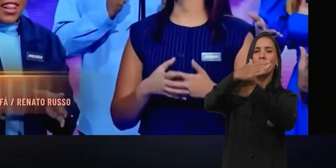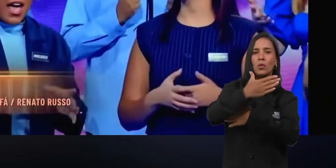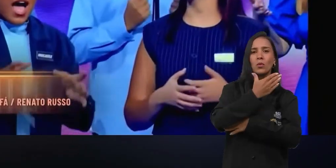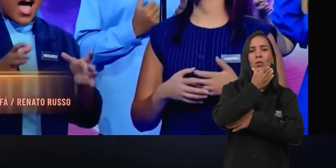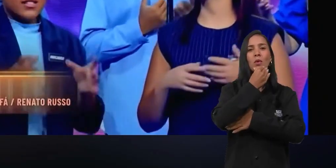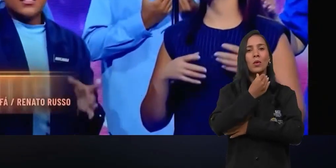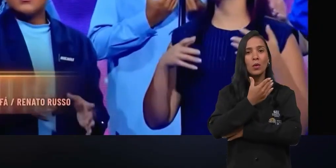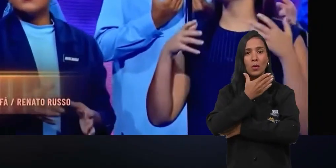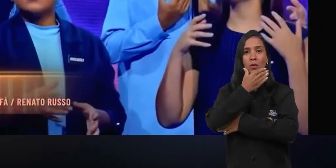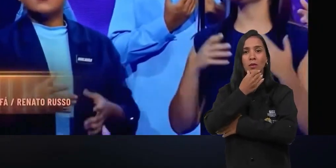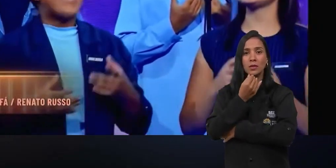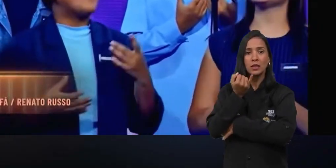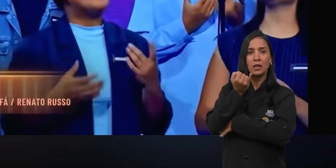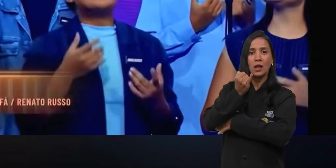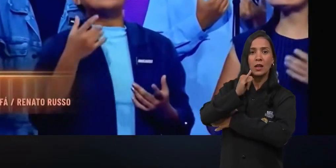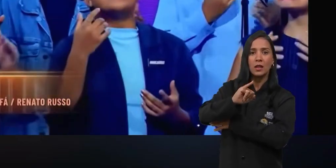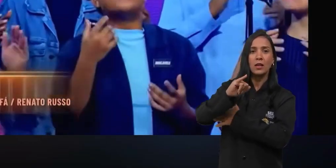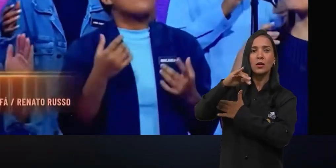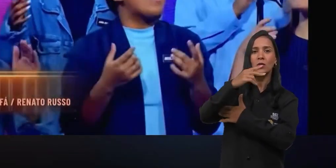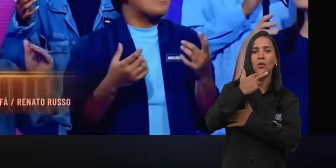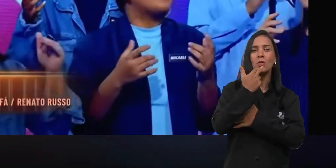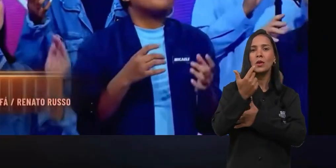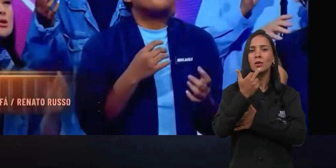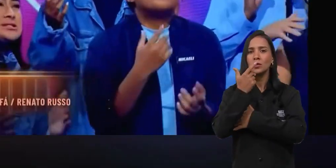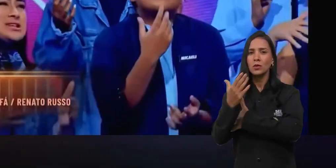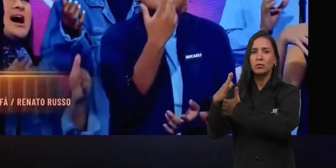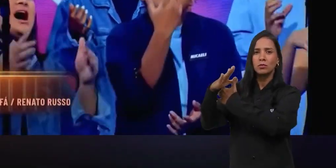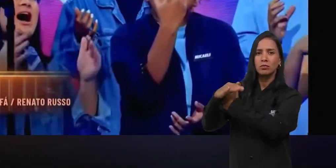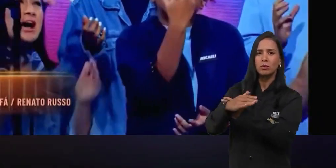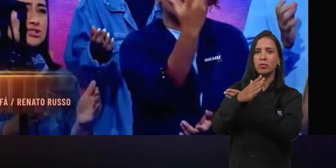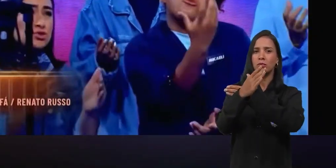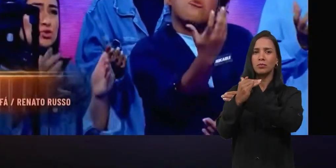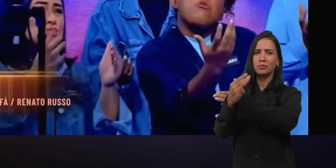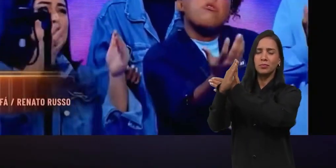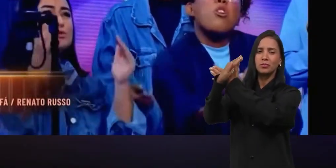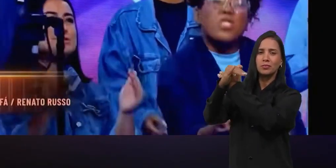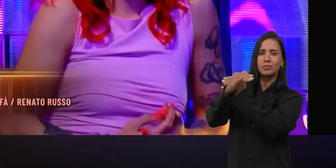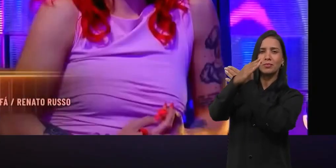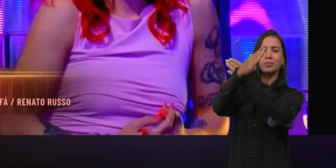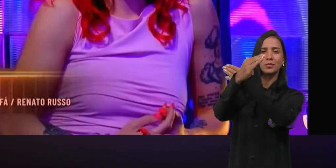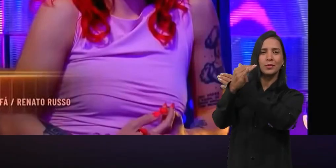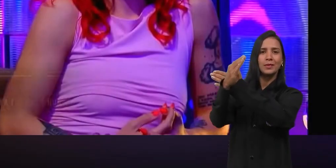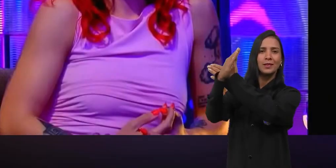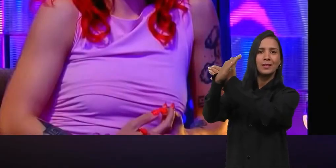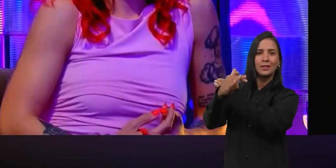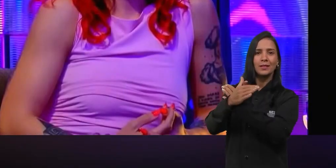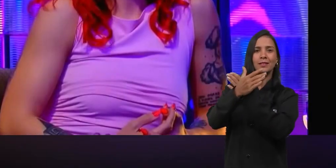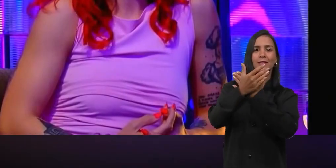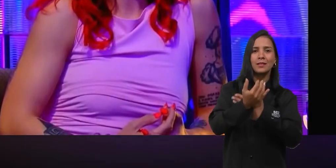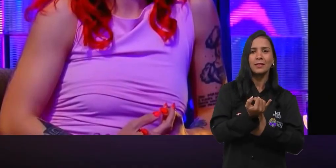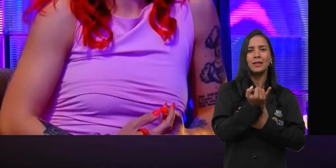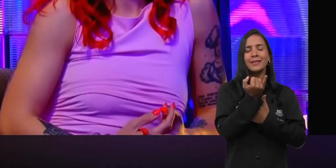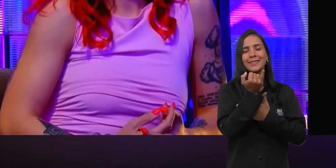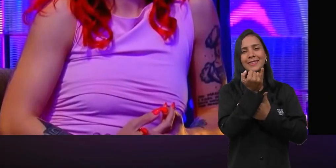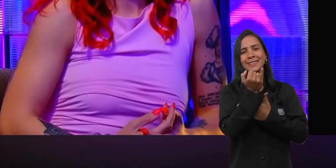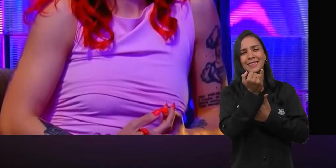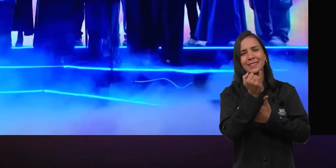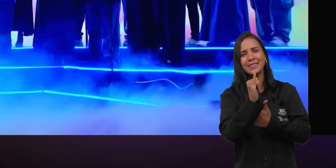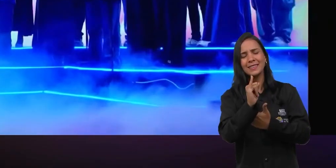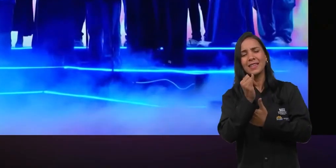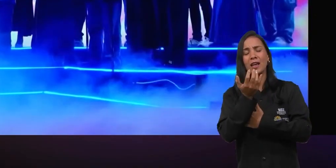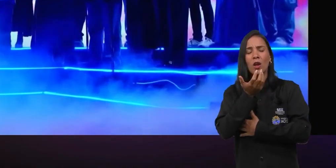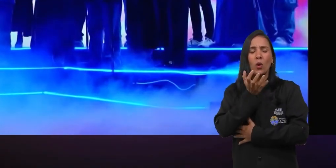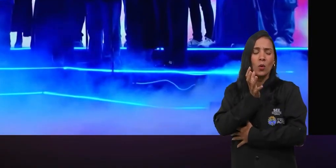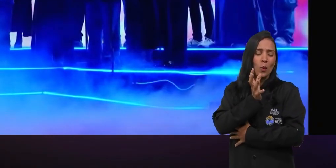eu falasse a língua dos anjos, sem